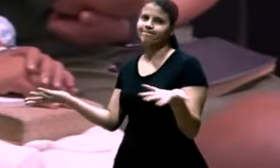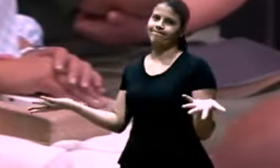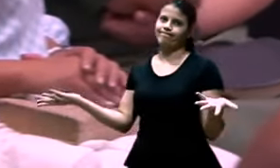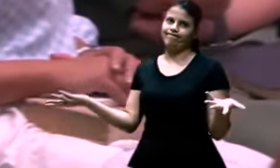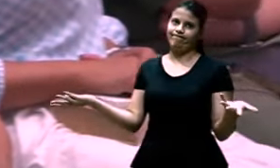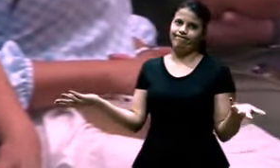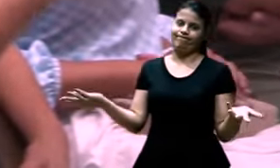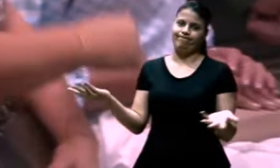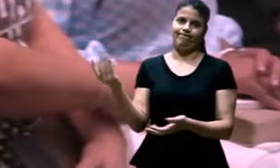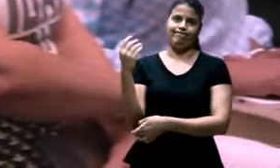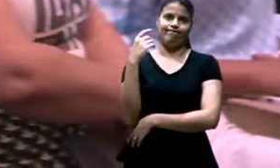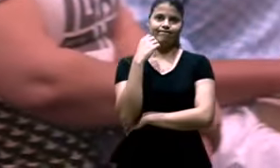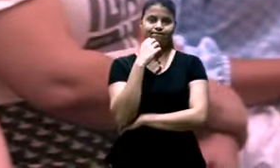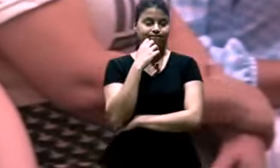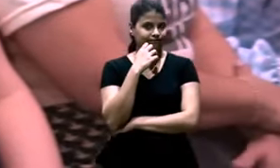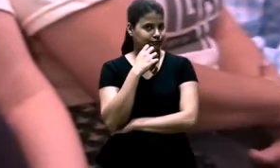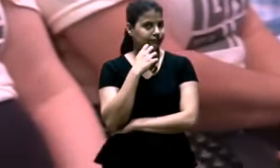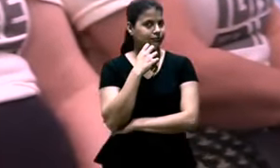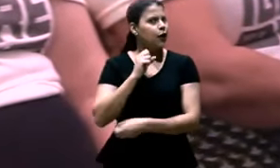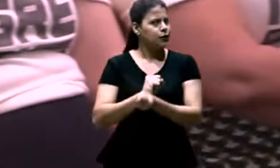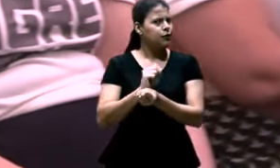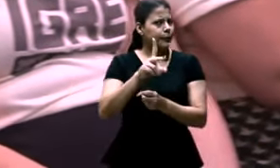Estou esperando você disfarçar da glória.